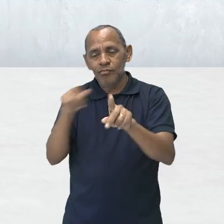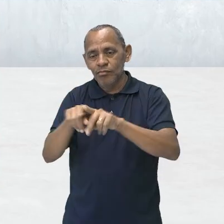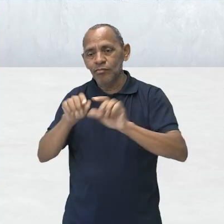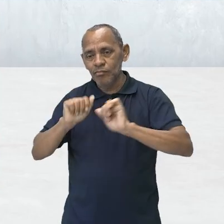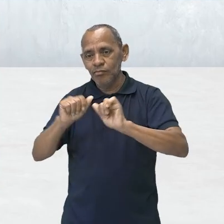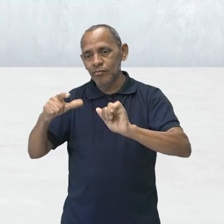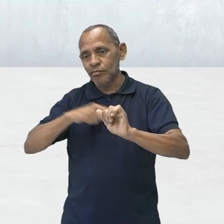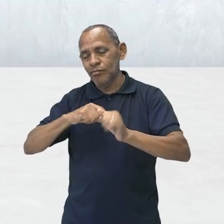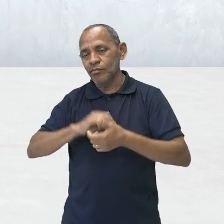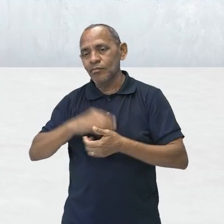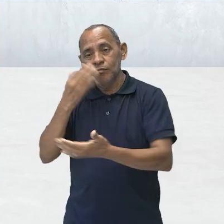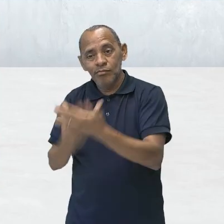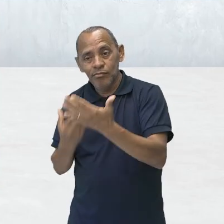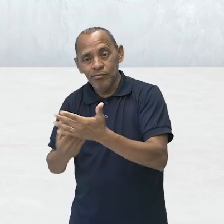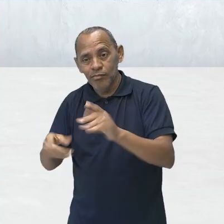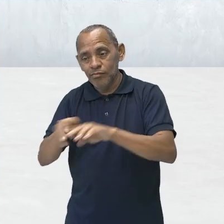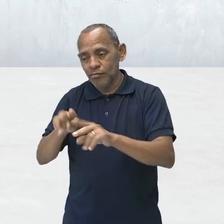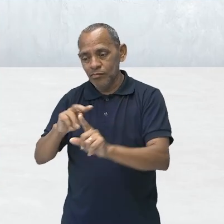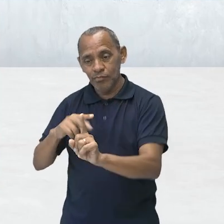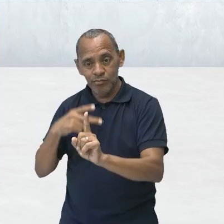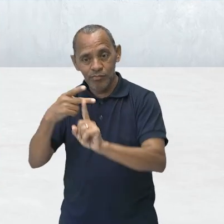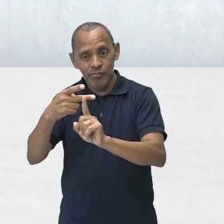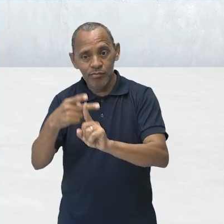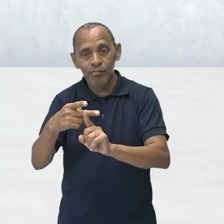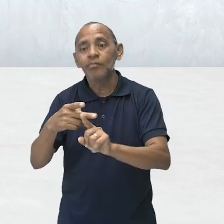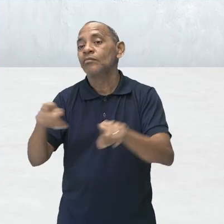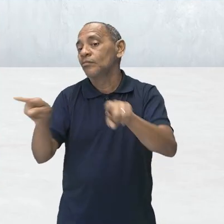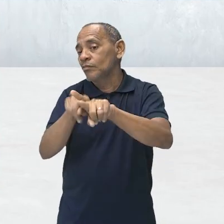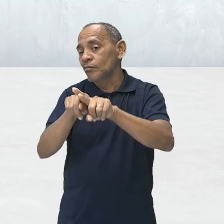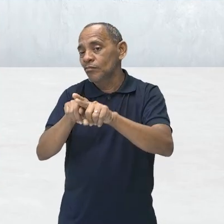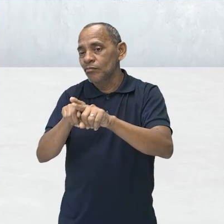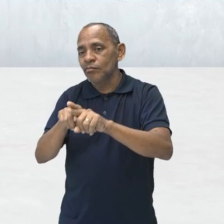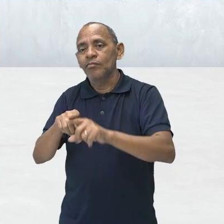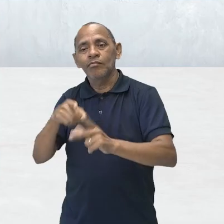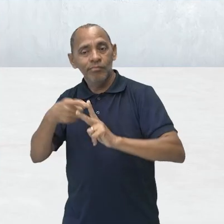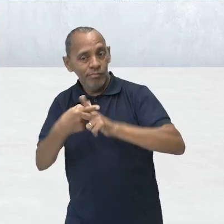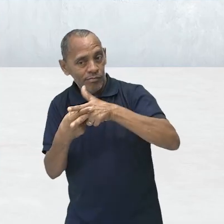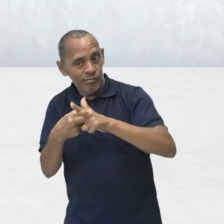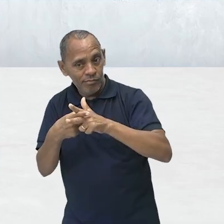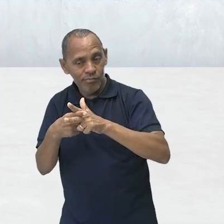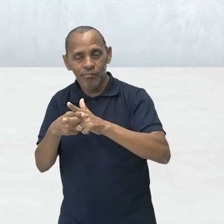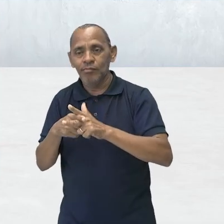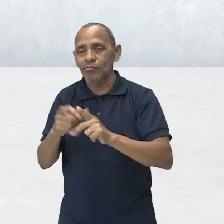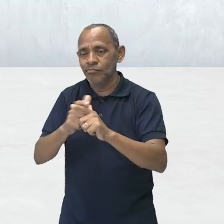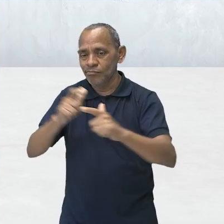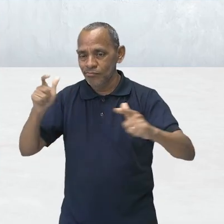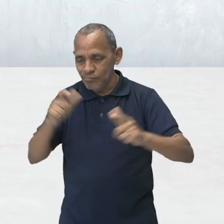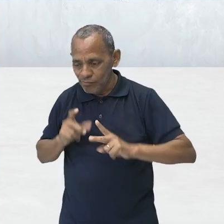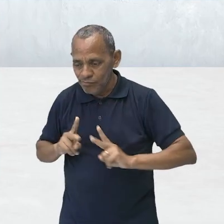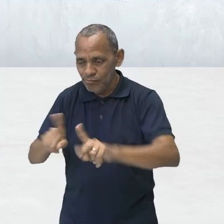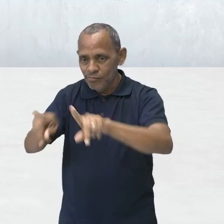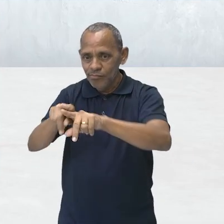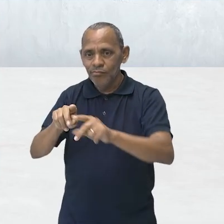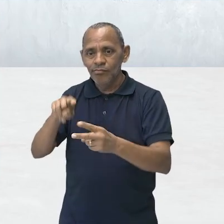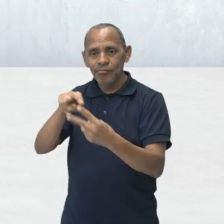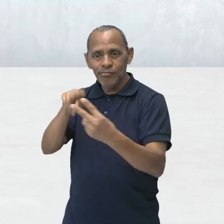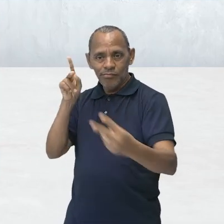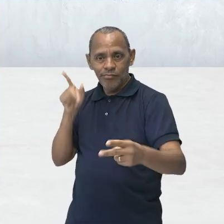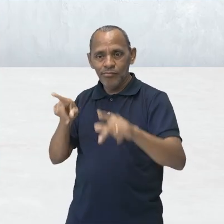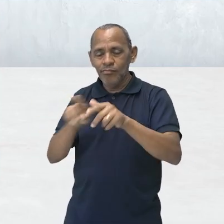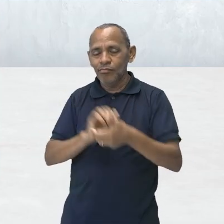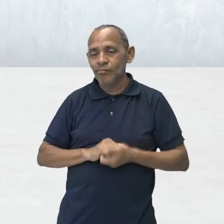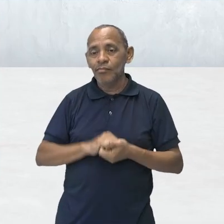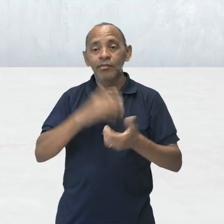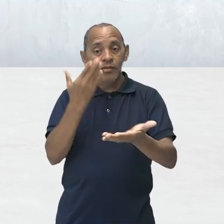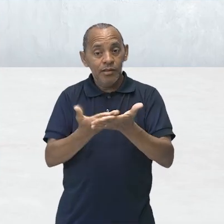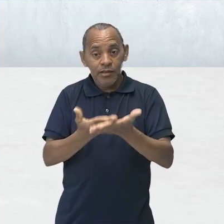causar perdas ou mesmo duplicações ou ainda rearranjos de grandes segmentos do DNA. Mas, nessa aula,